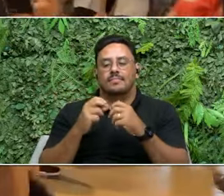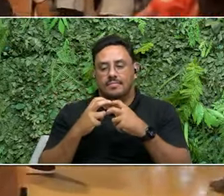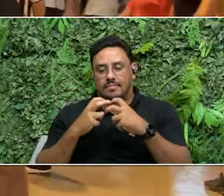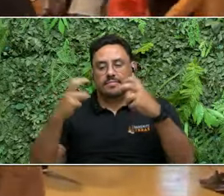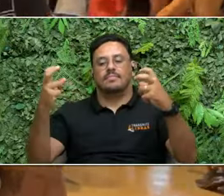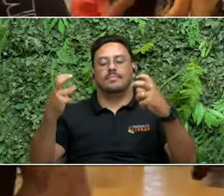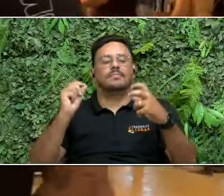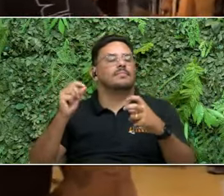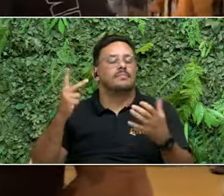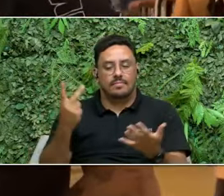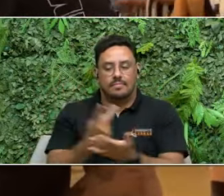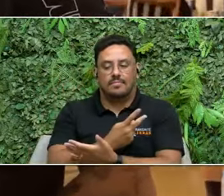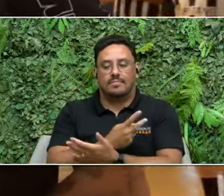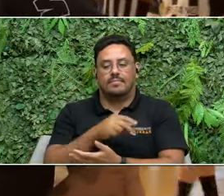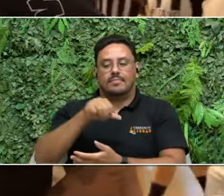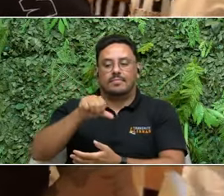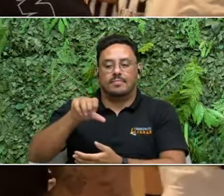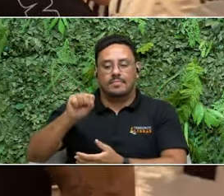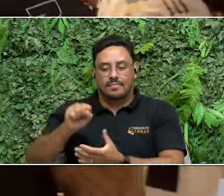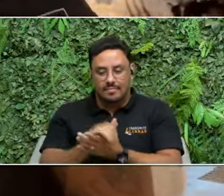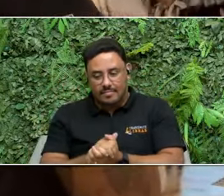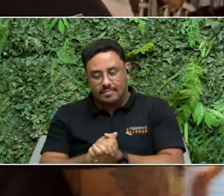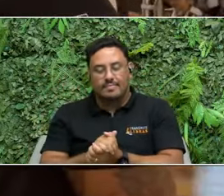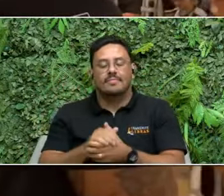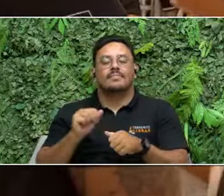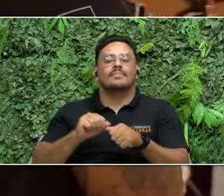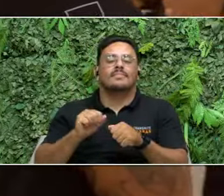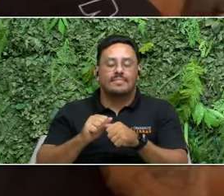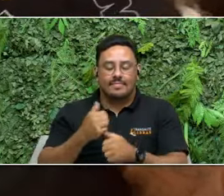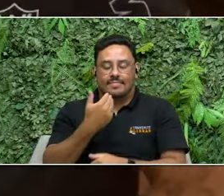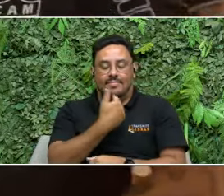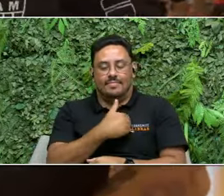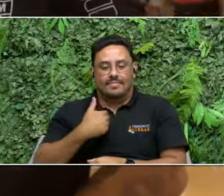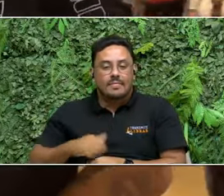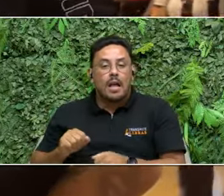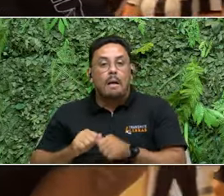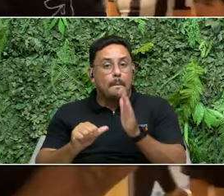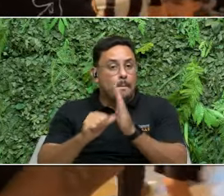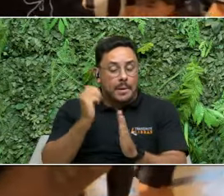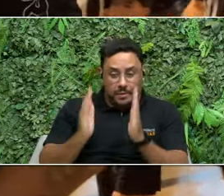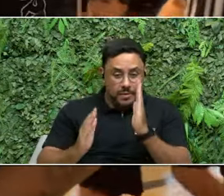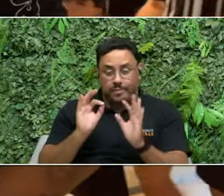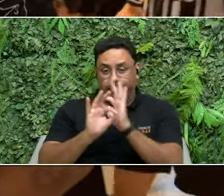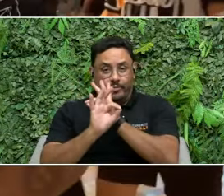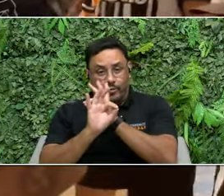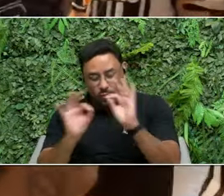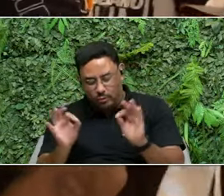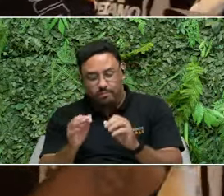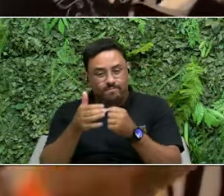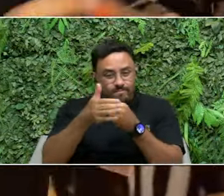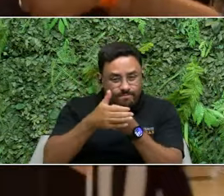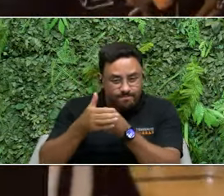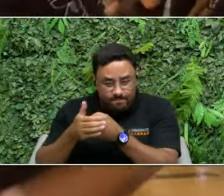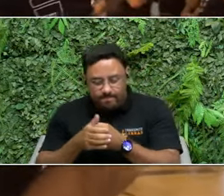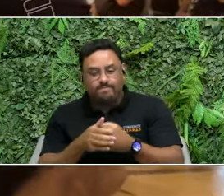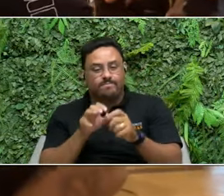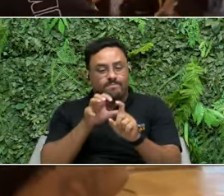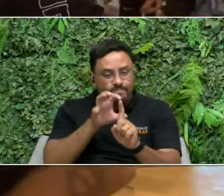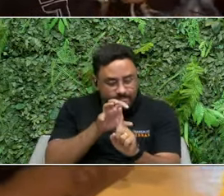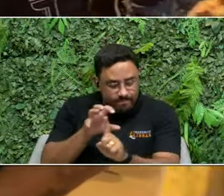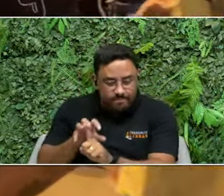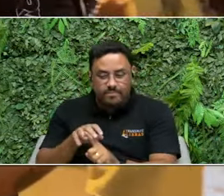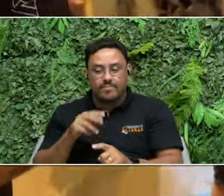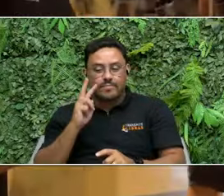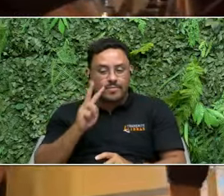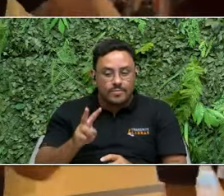aqui na rede 98 O que que você achou p o o galo fez um primeiro tempo excelente marcou bem né pressionou com muito tempo a gente não